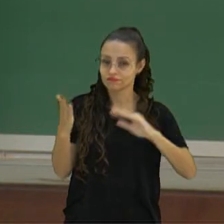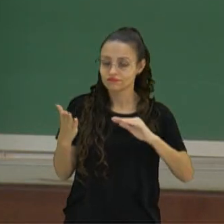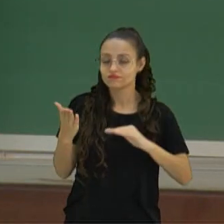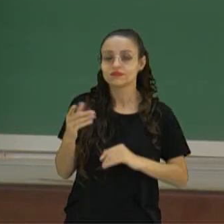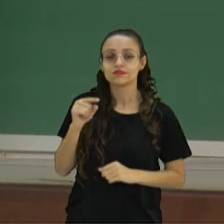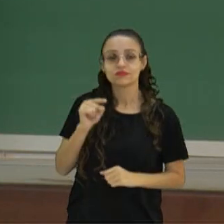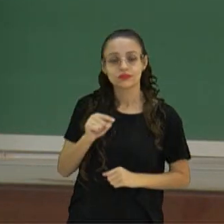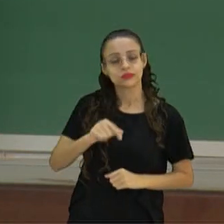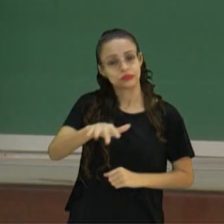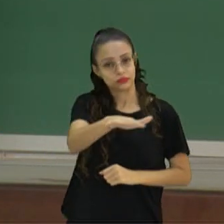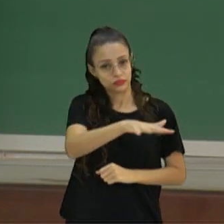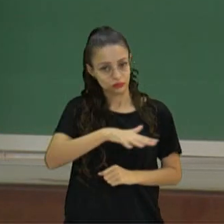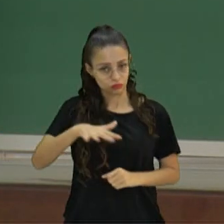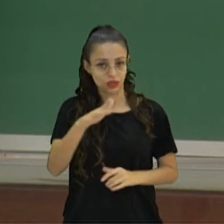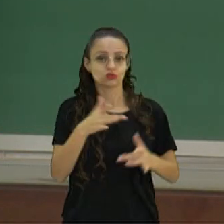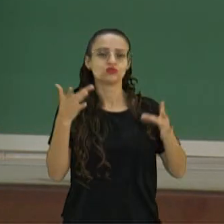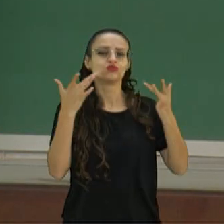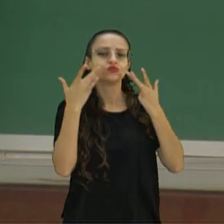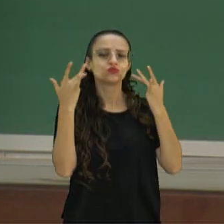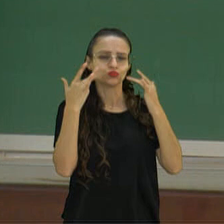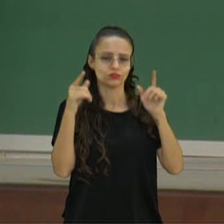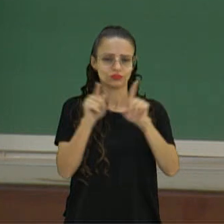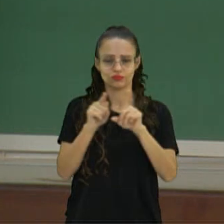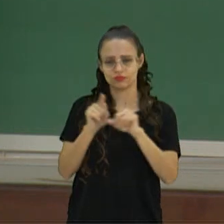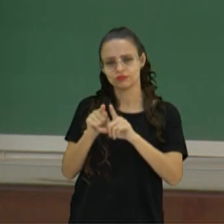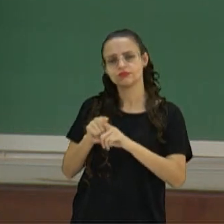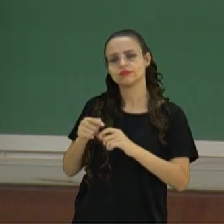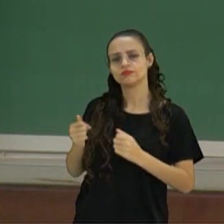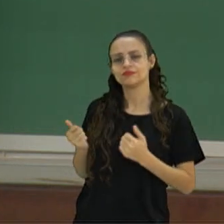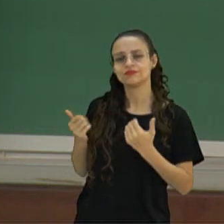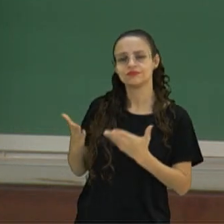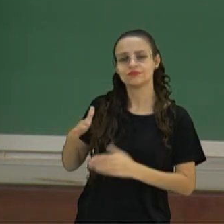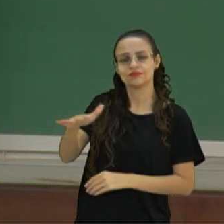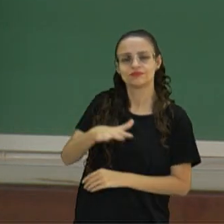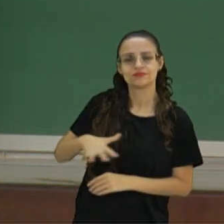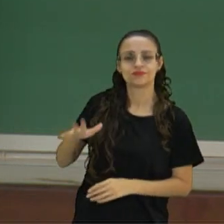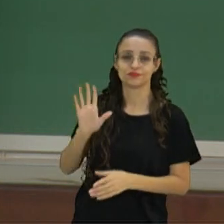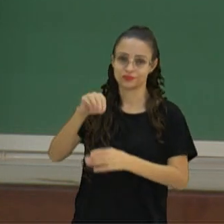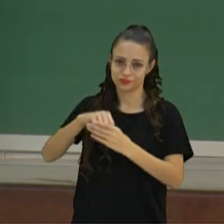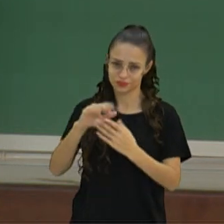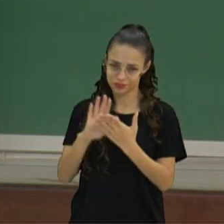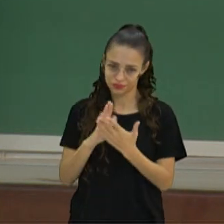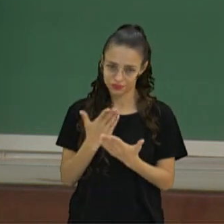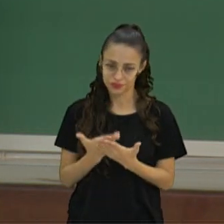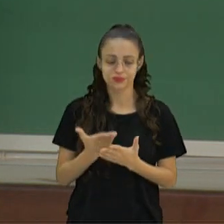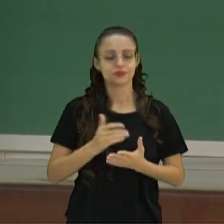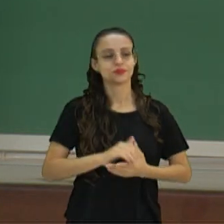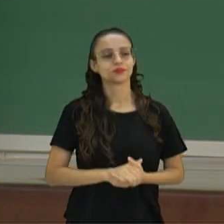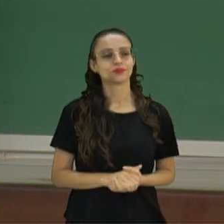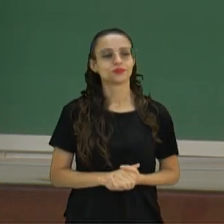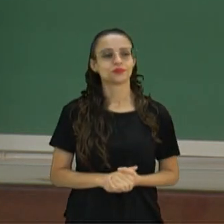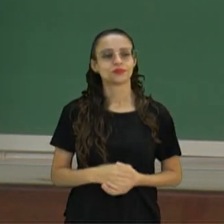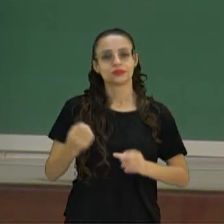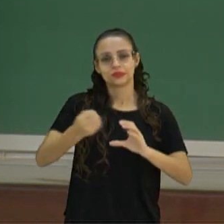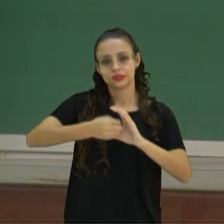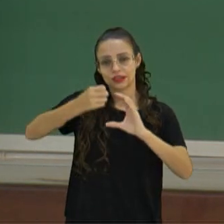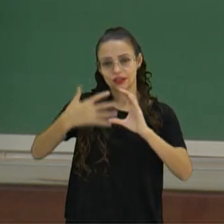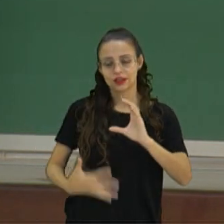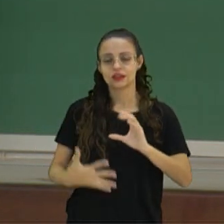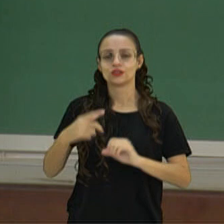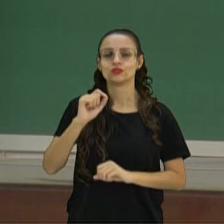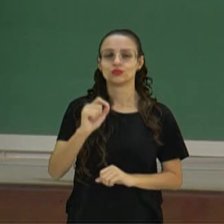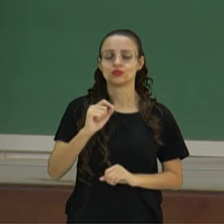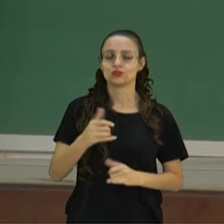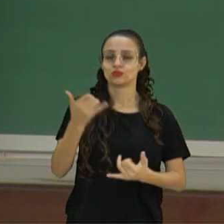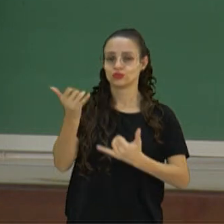no espaço teatral, né, como em atividades também realizadas dentro da escola. As características, então,